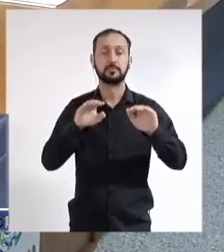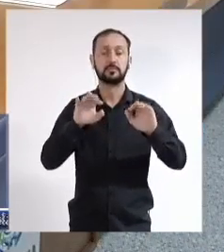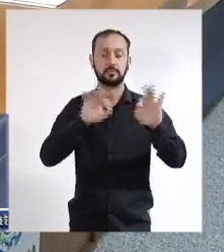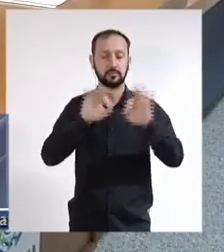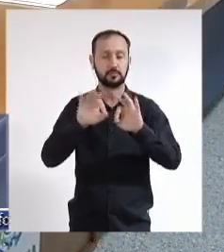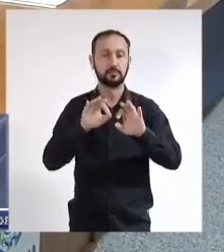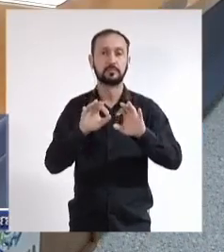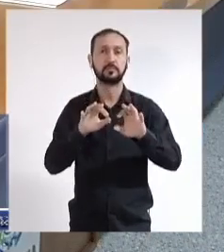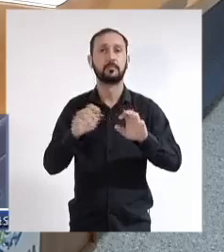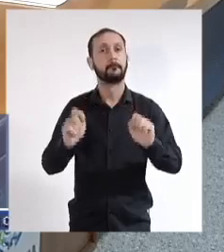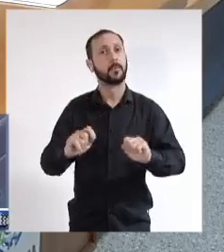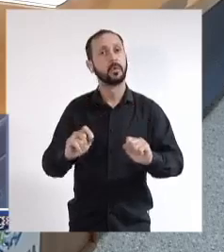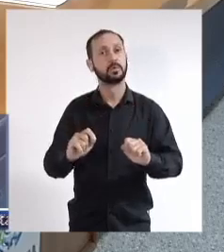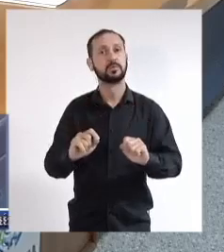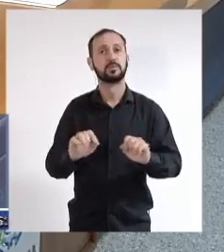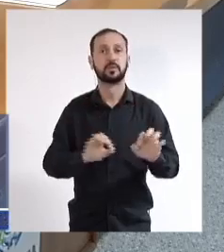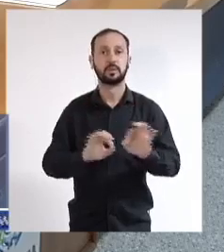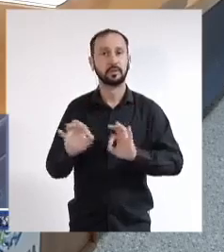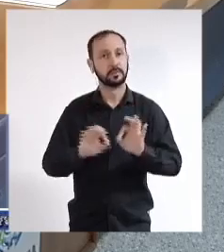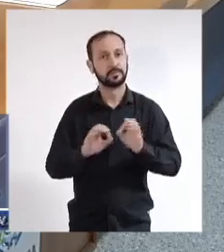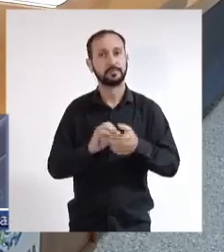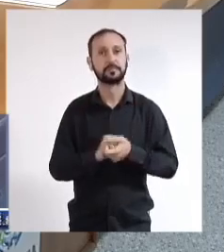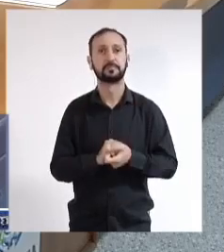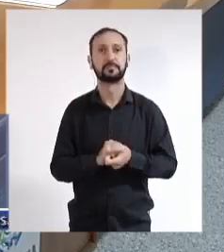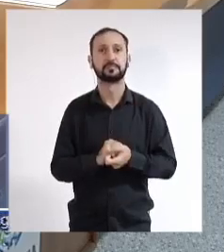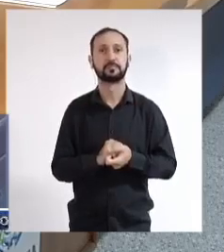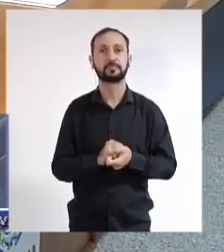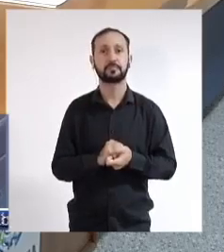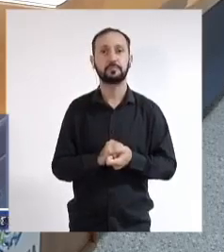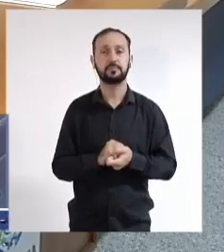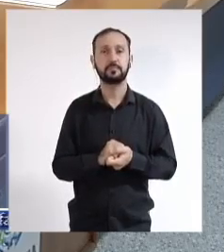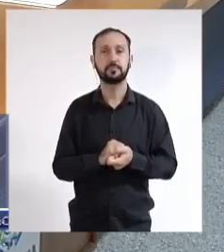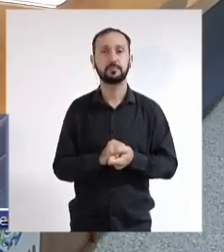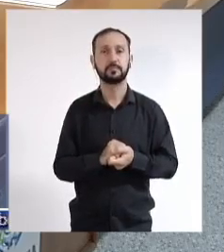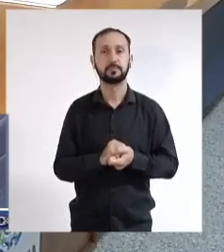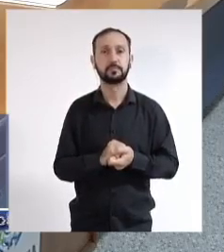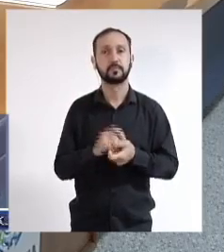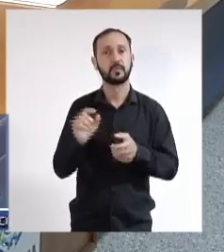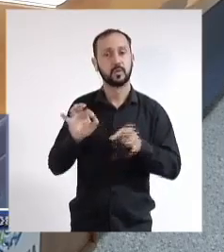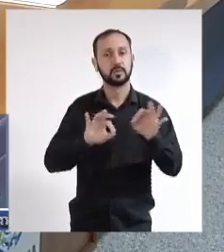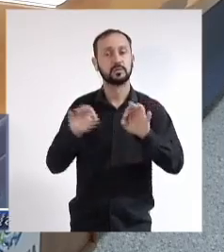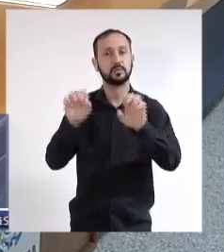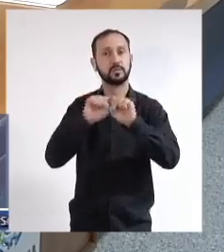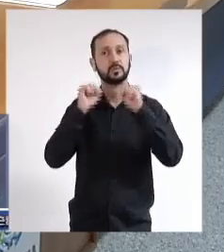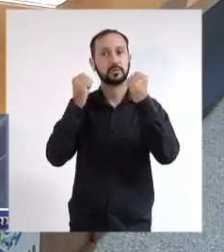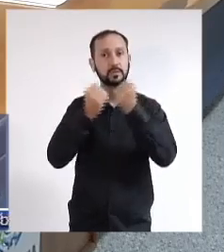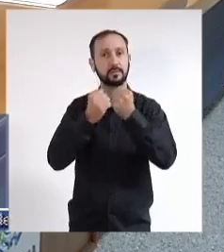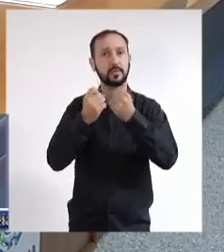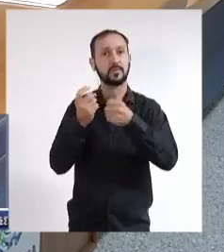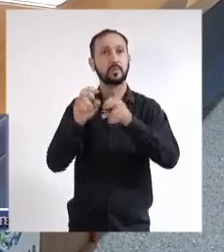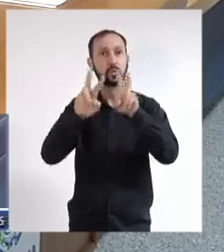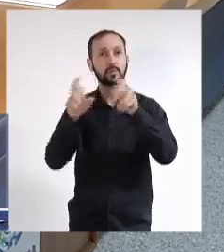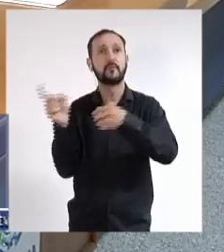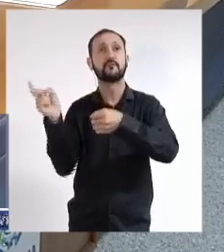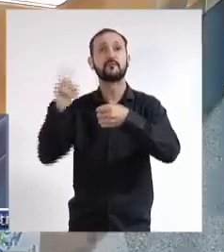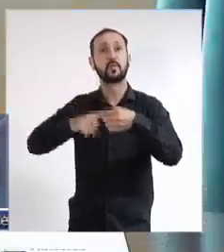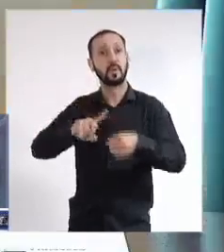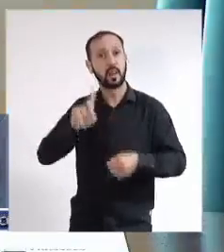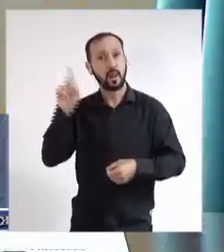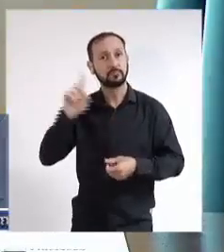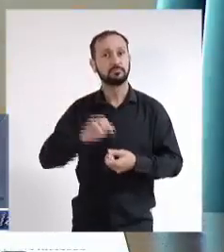fazer né fazer uma um seminário retomar e vale